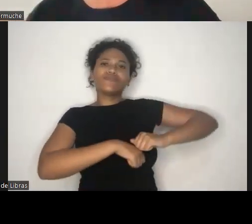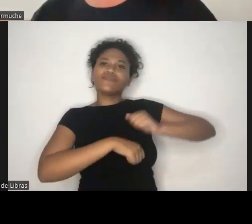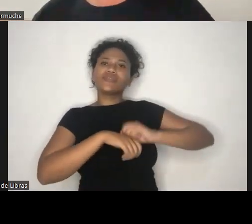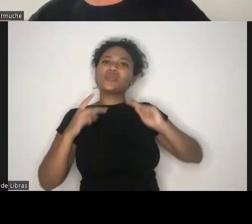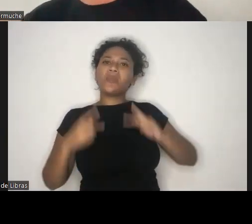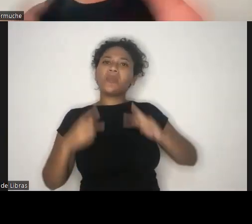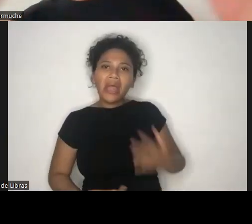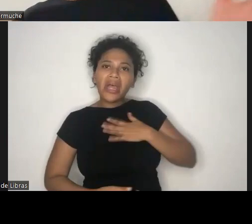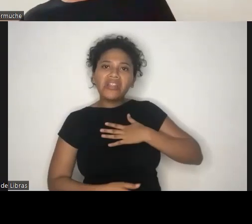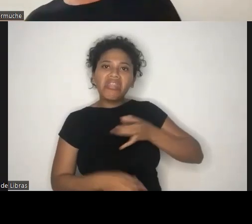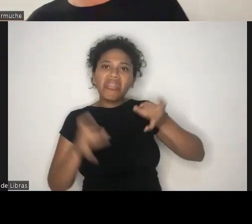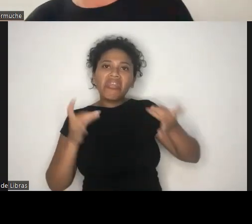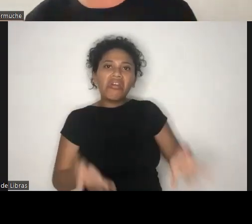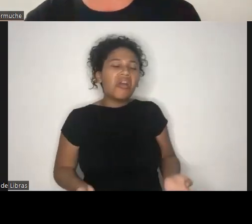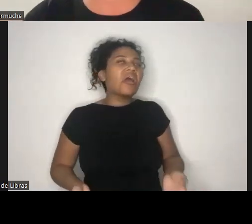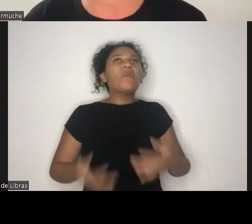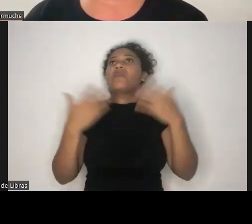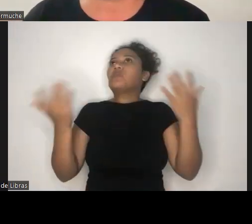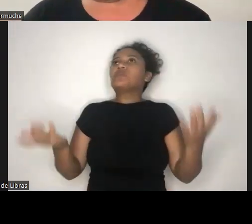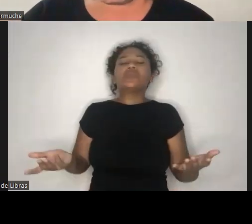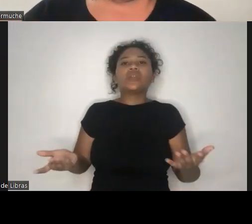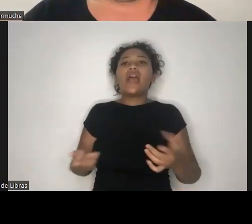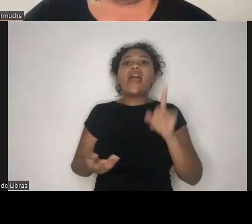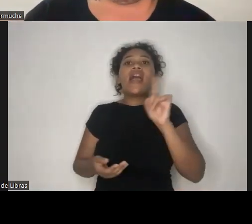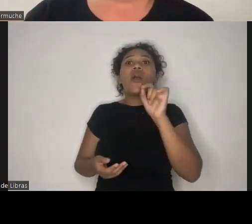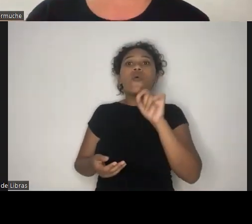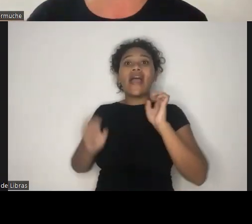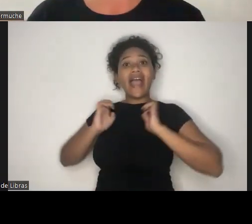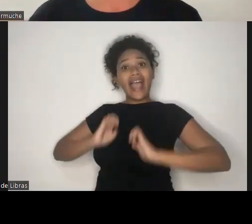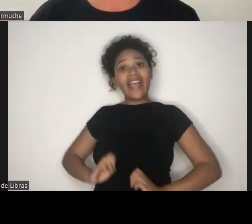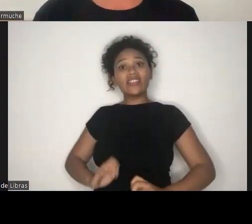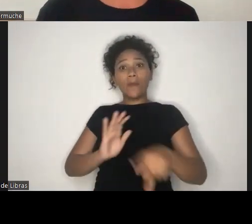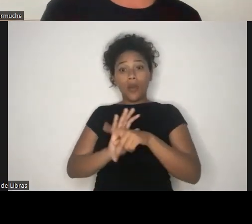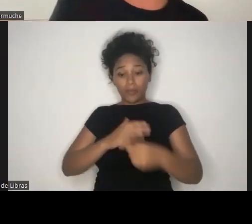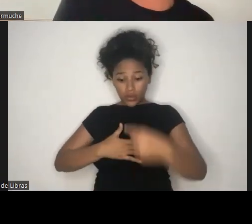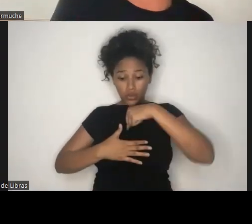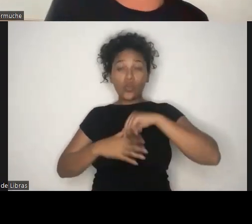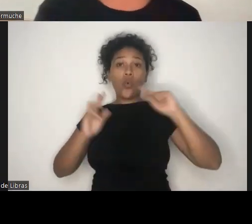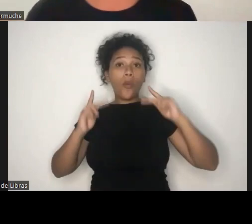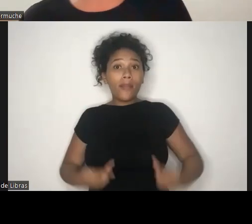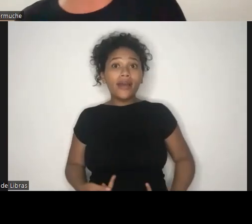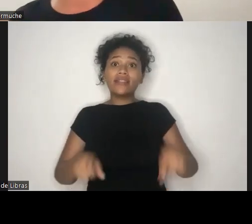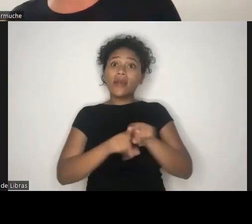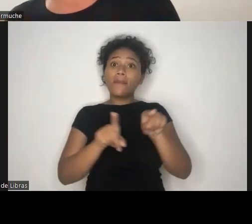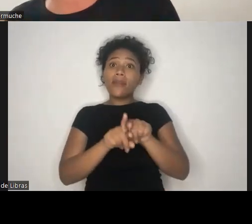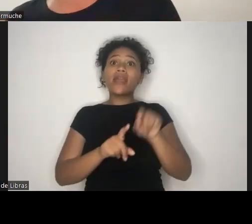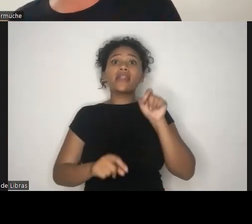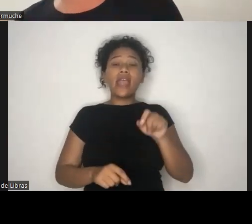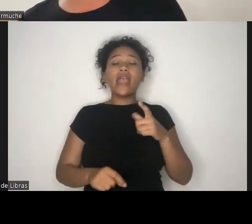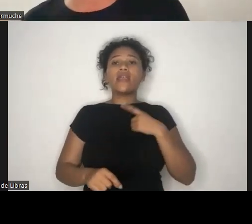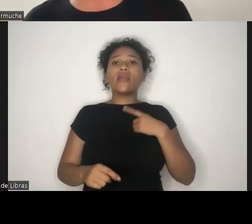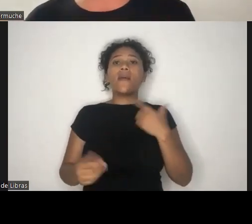na no Despertar dos instintos do homem na questão das vanguardas e da humanização